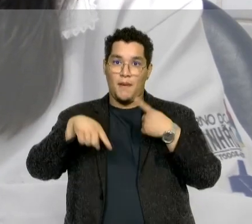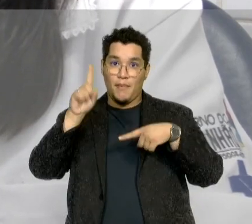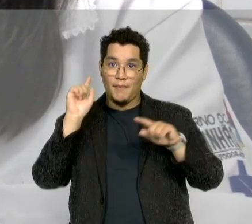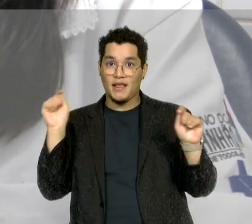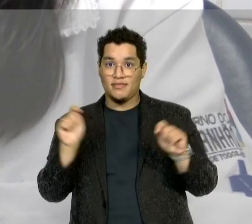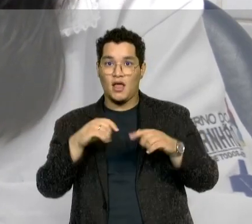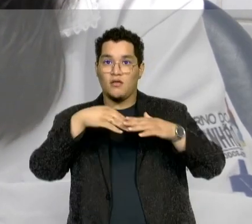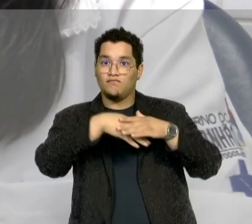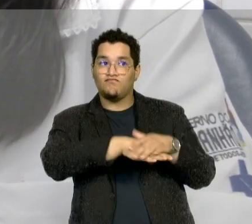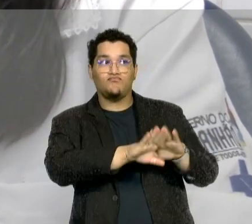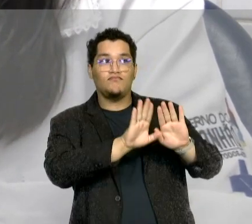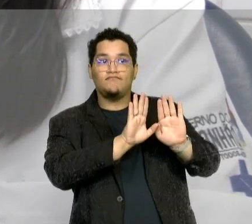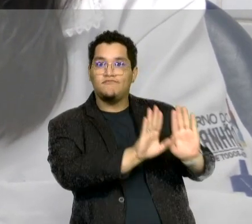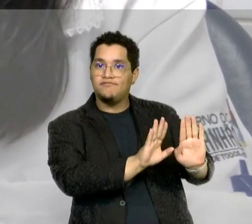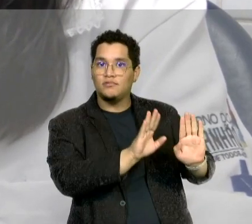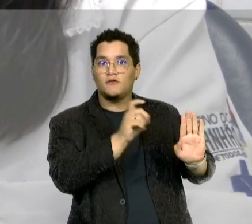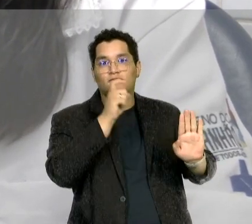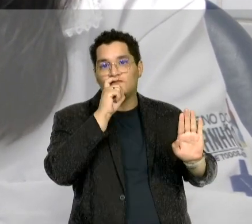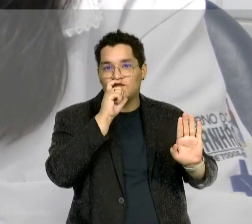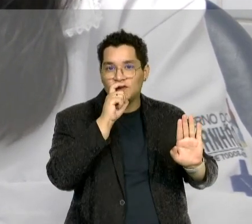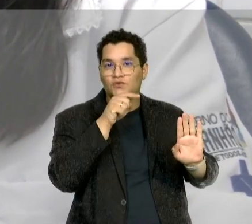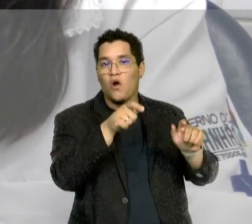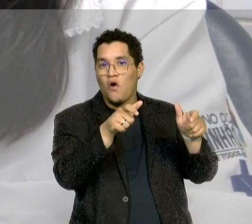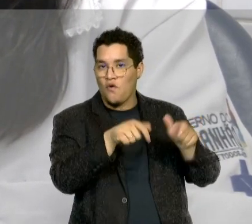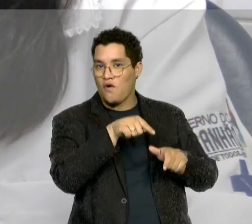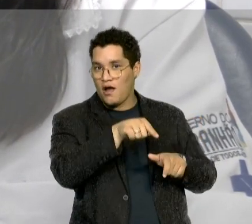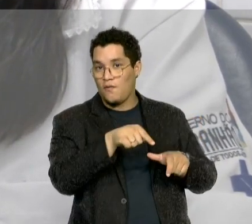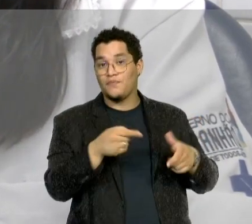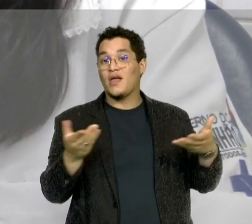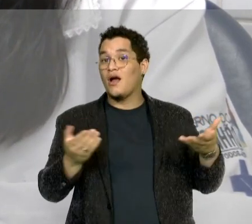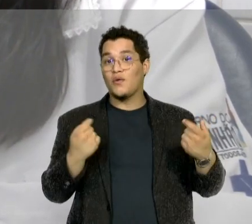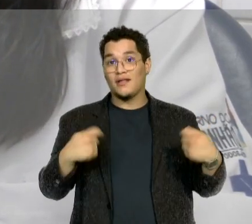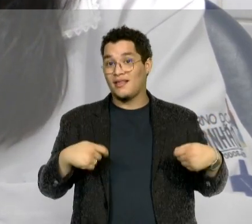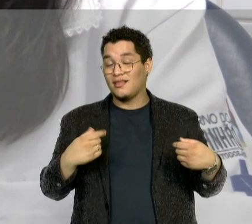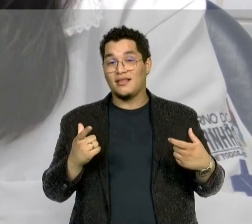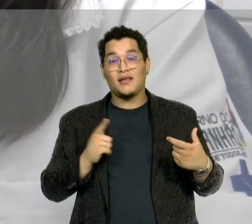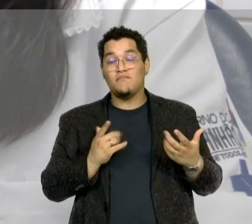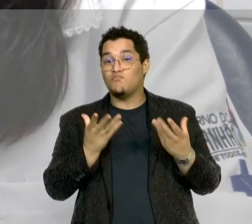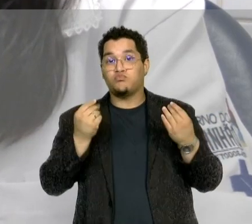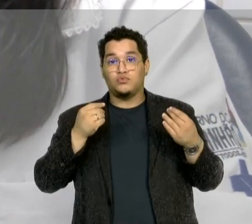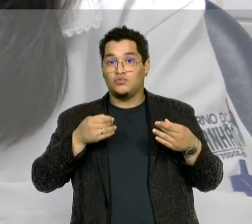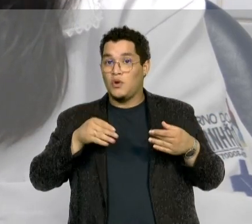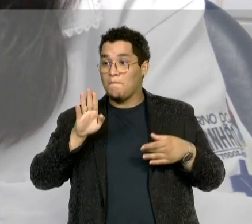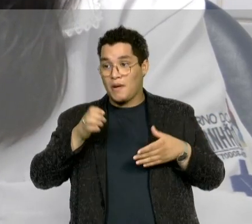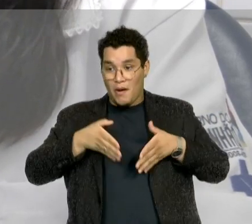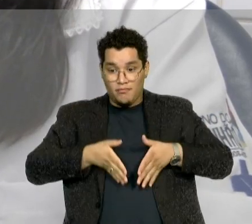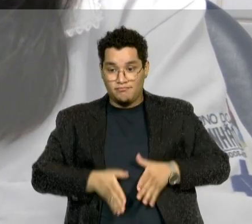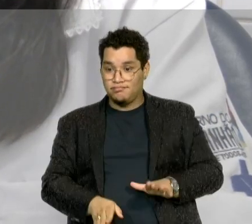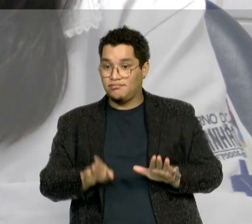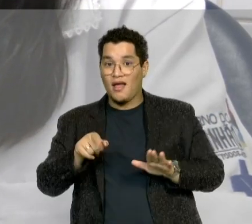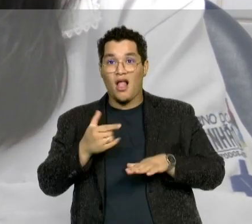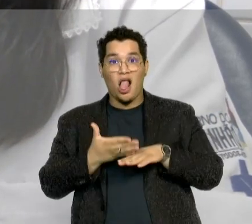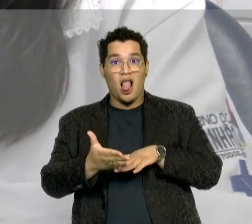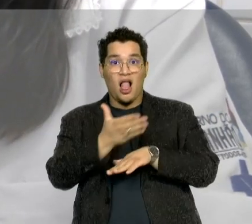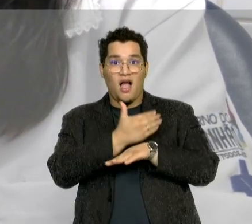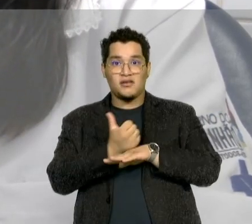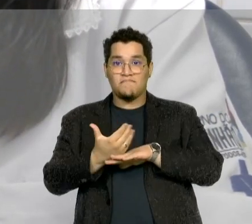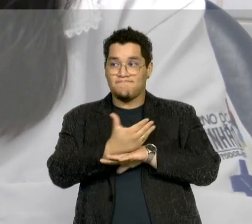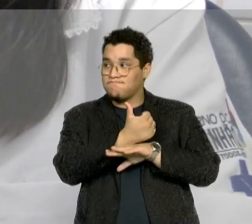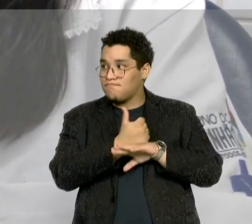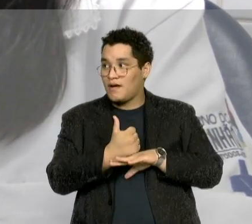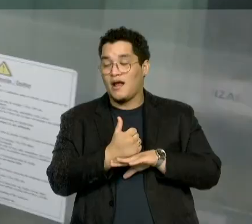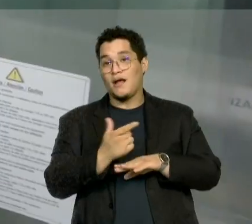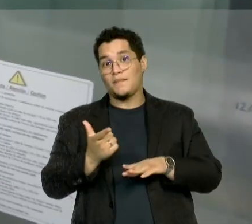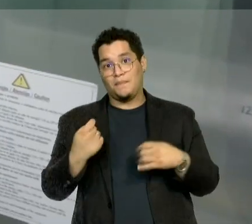dos bancos de leite. Porque cada vez mais nós temos bebês prematuros nascendo e o único alimento para salvar essa vida desse bebê